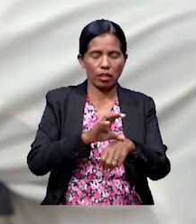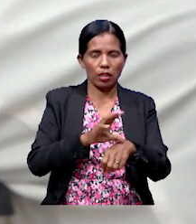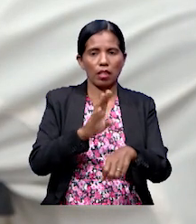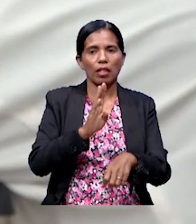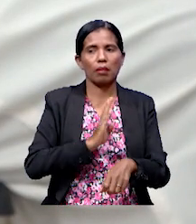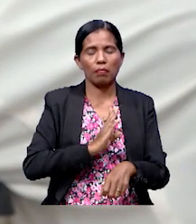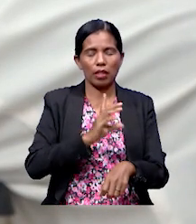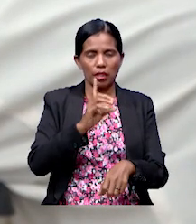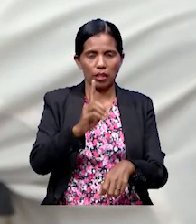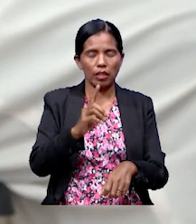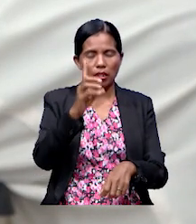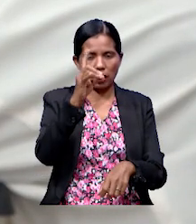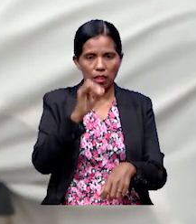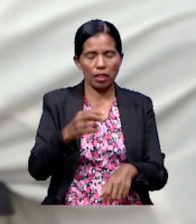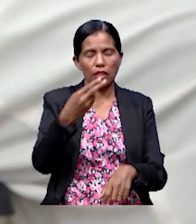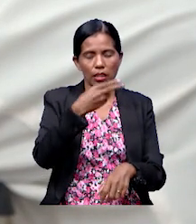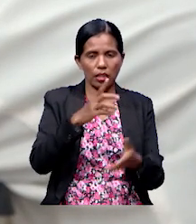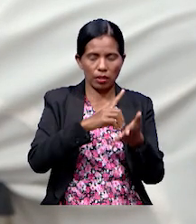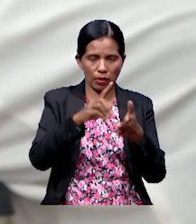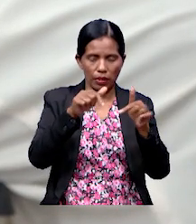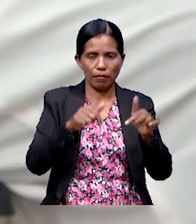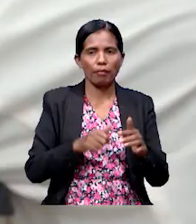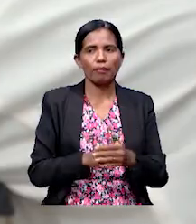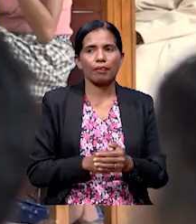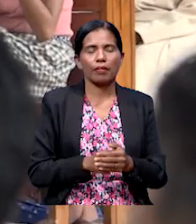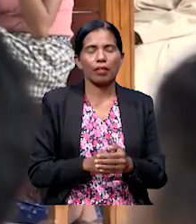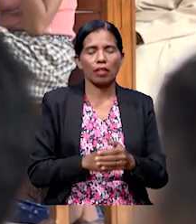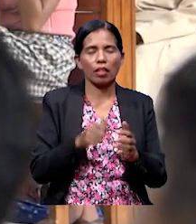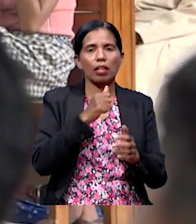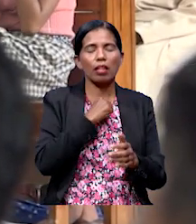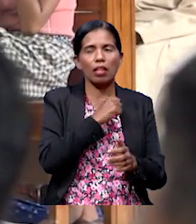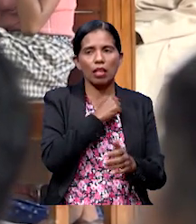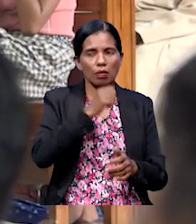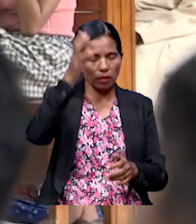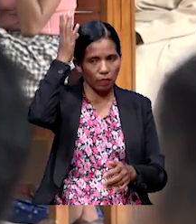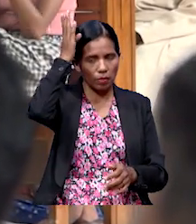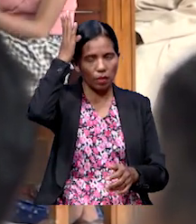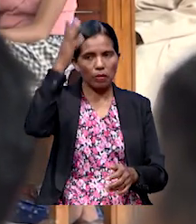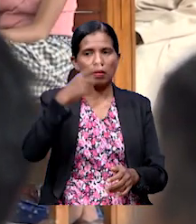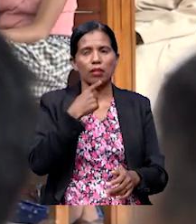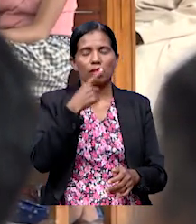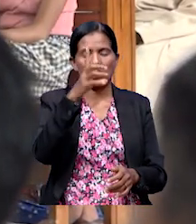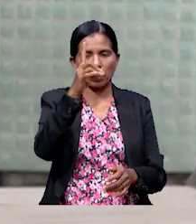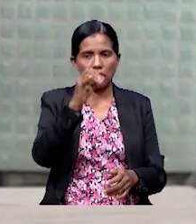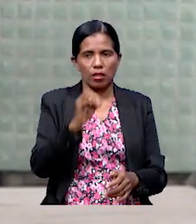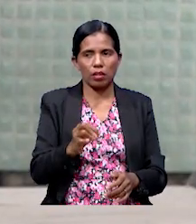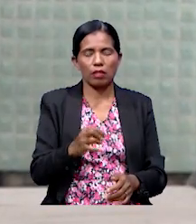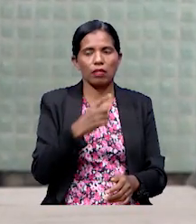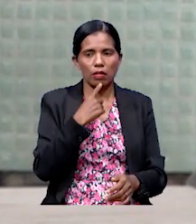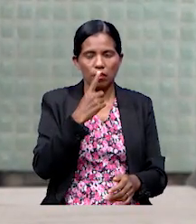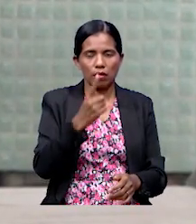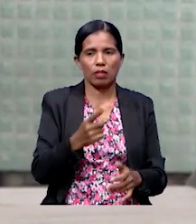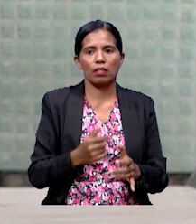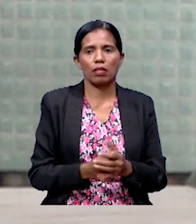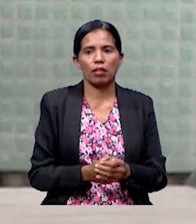de Maria, Balidirili, quinta semana né. E a homilia Arcebispo Arquidiocese Metropolitana Dili, Dom Virgílio do Carmo da